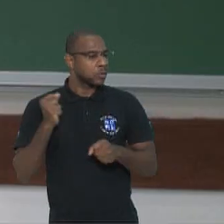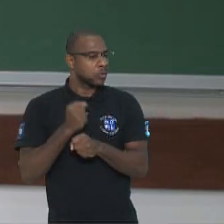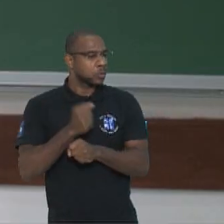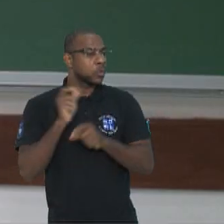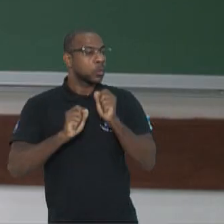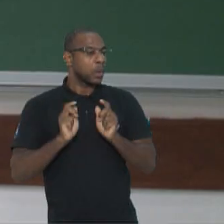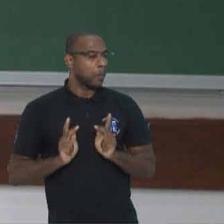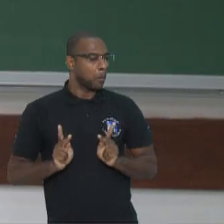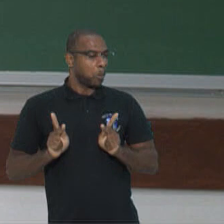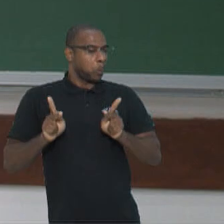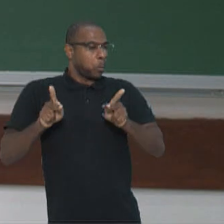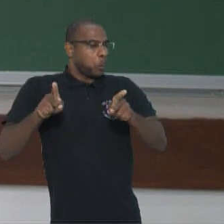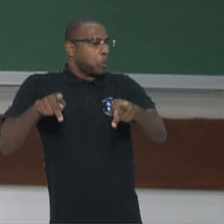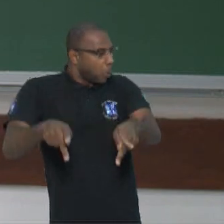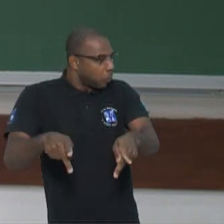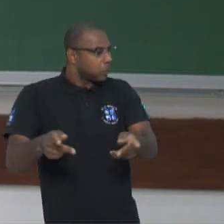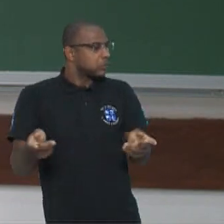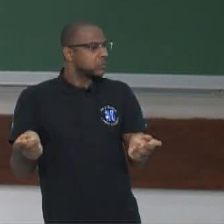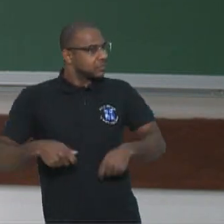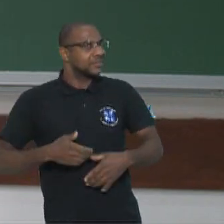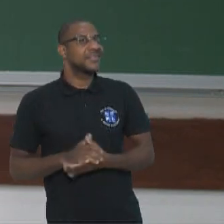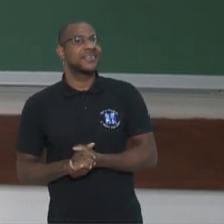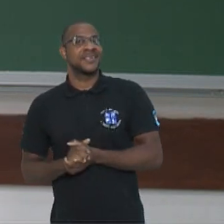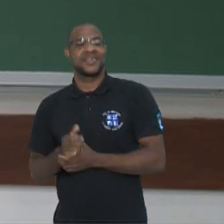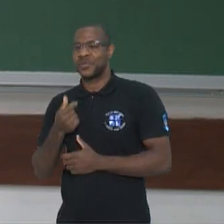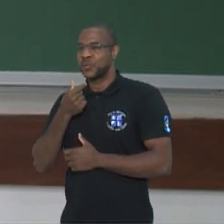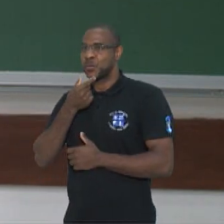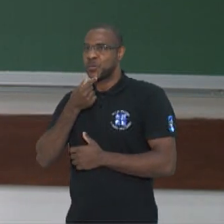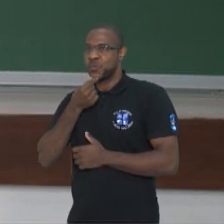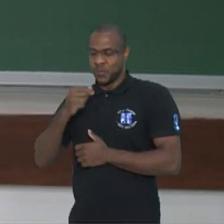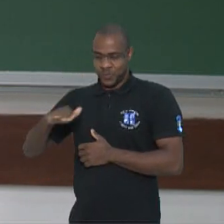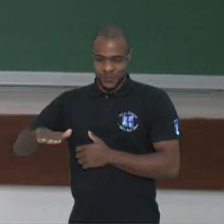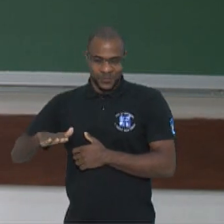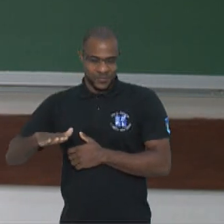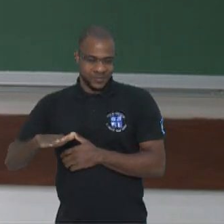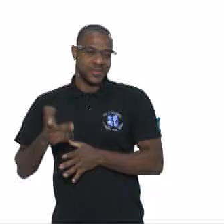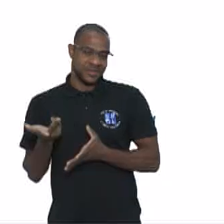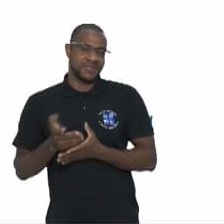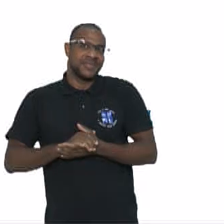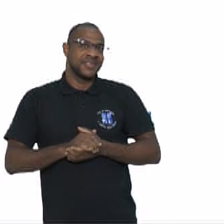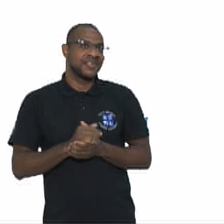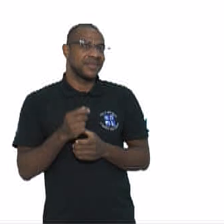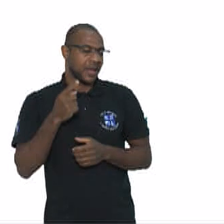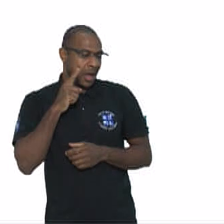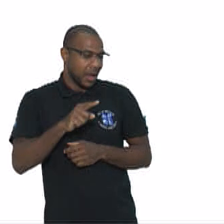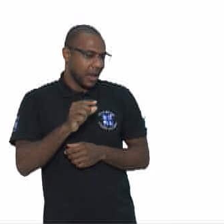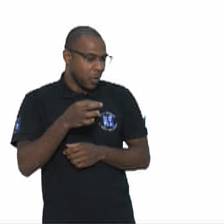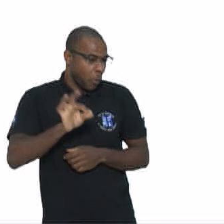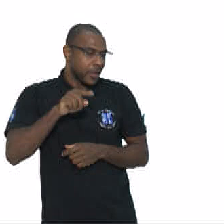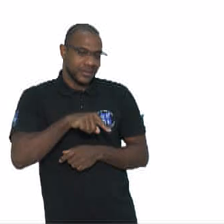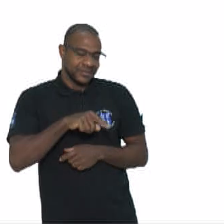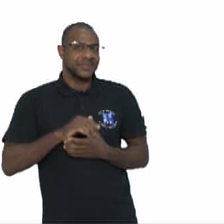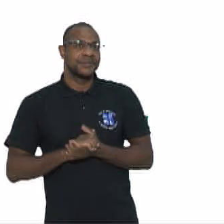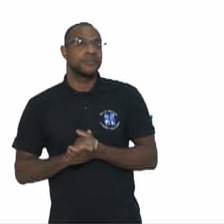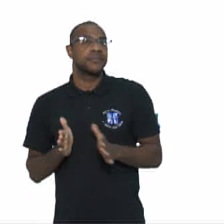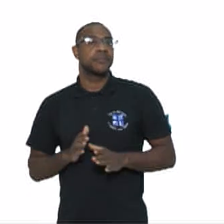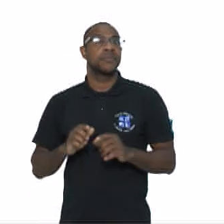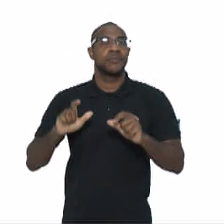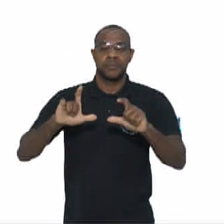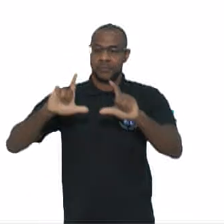o Armandinho vai lá e corrige a amiguinha dele. No último quadrinho, quem que